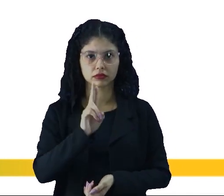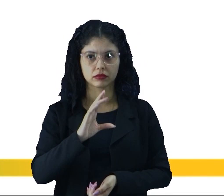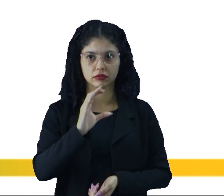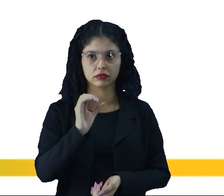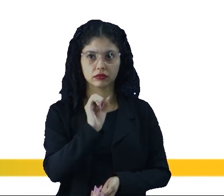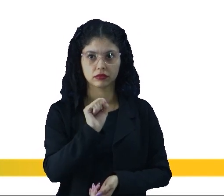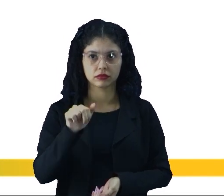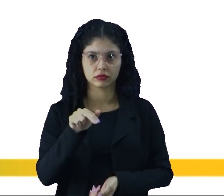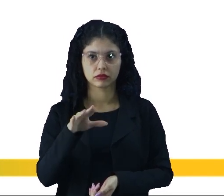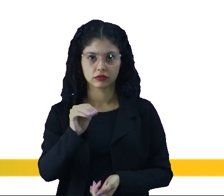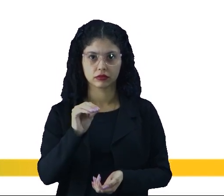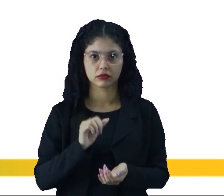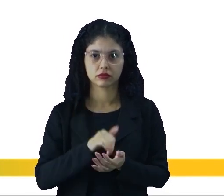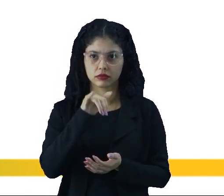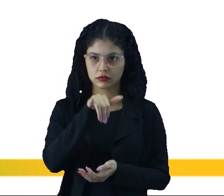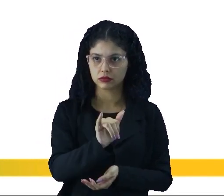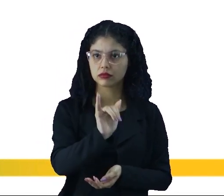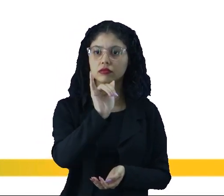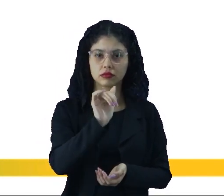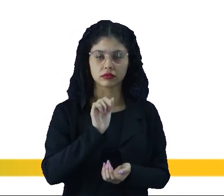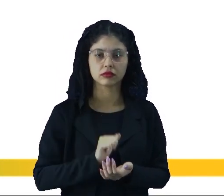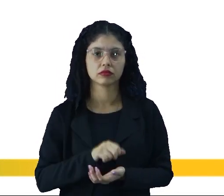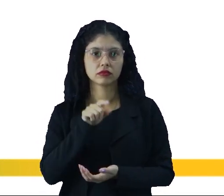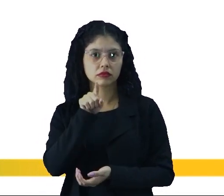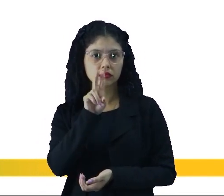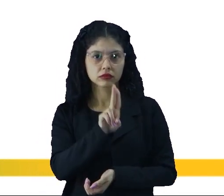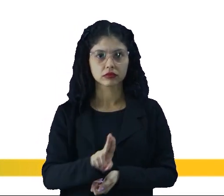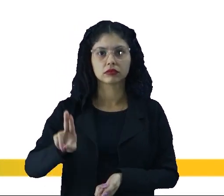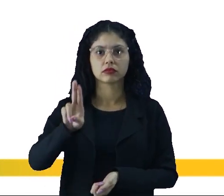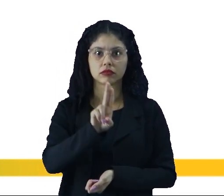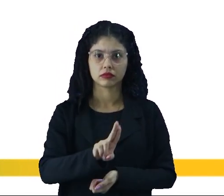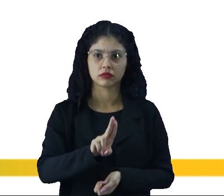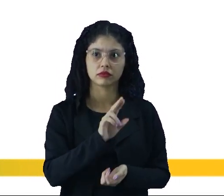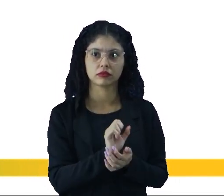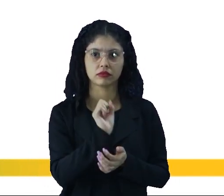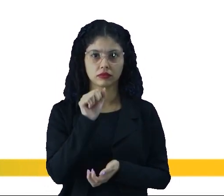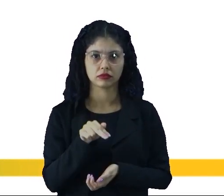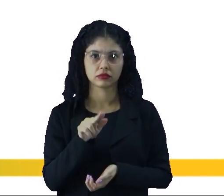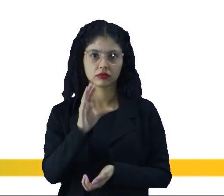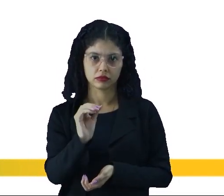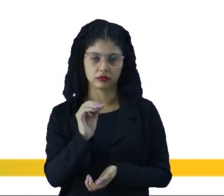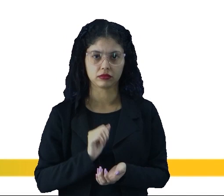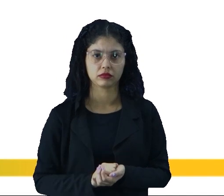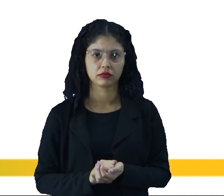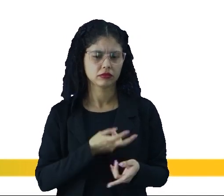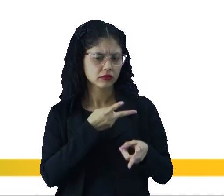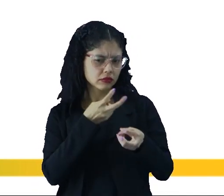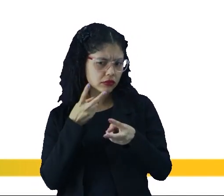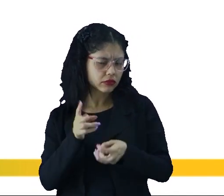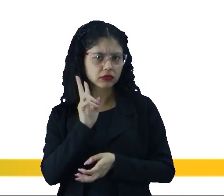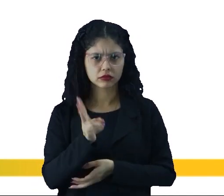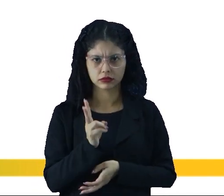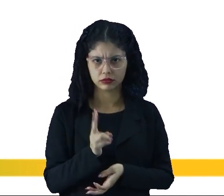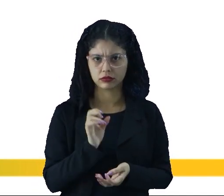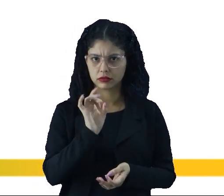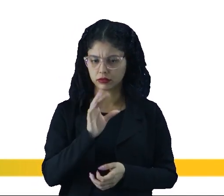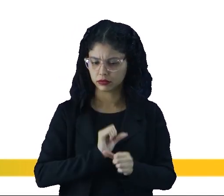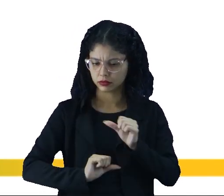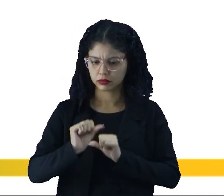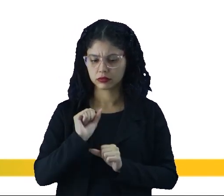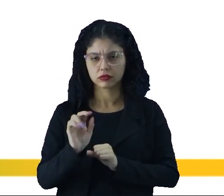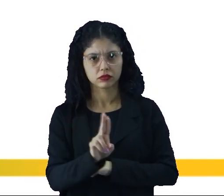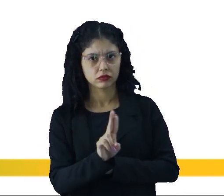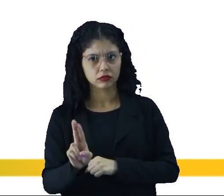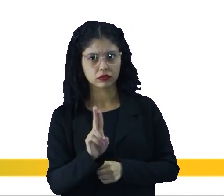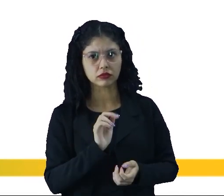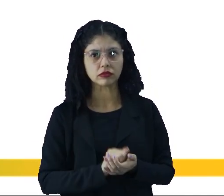cosseno. No eixo Y, vocês vão utilizar o seno. Note que a fórmula é a mesma, né? Só mudou ali os